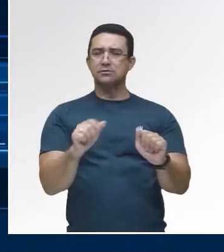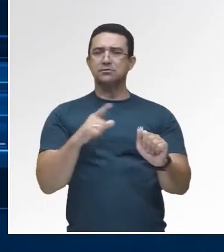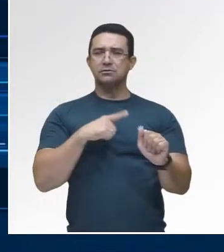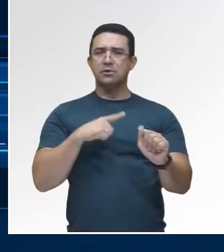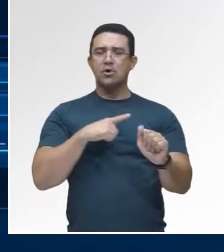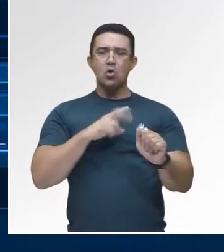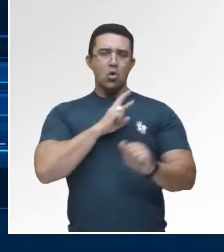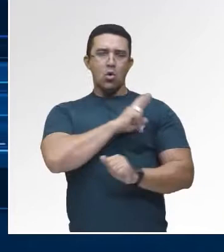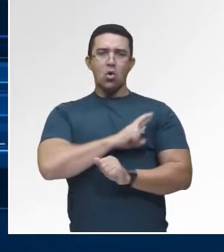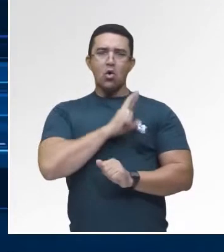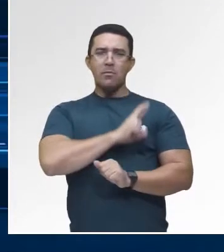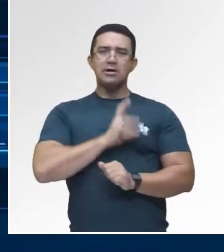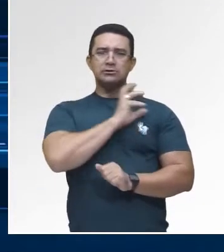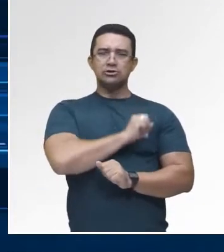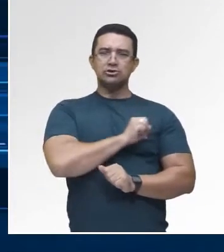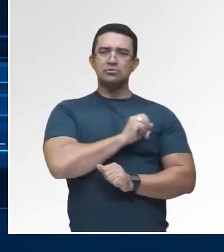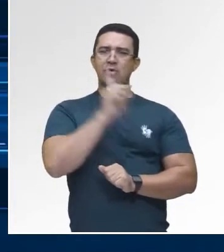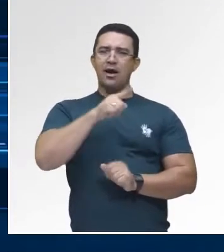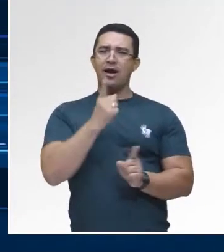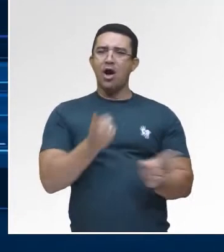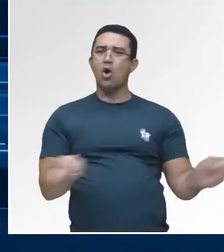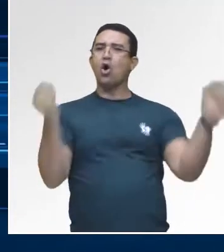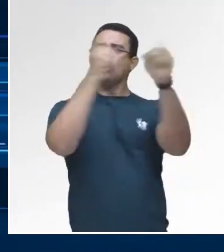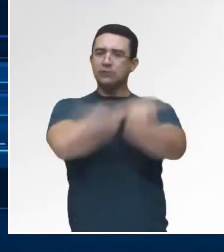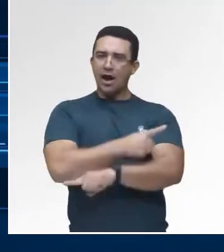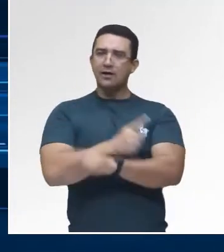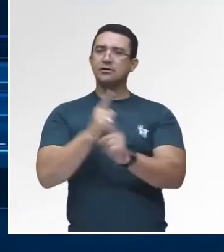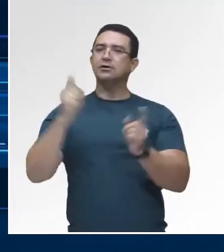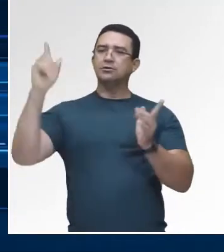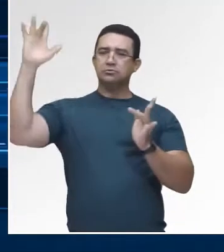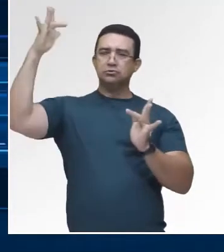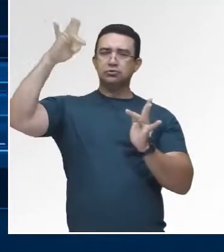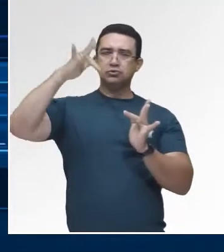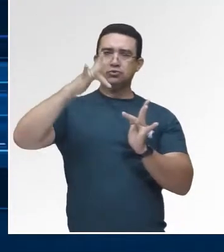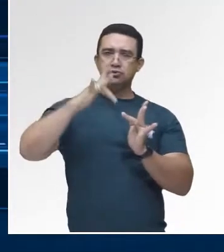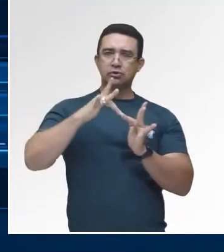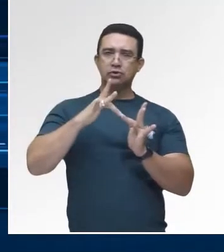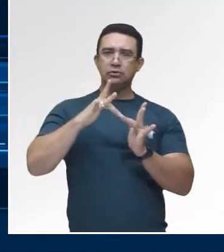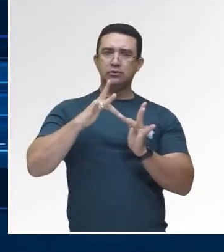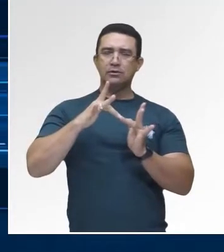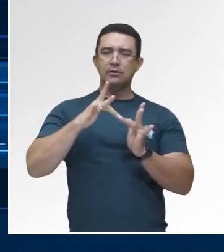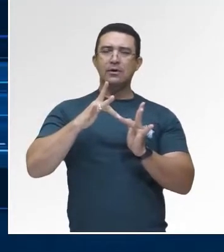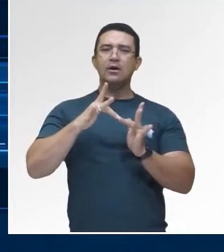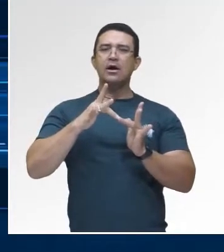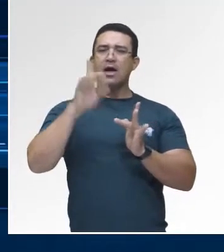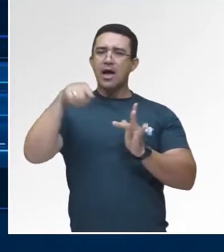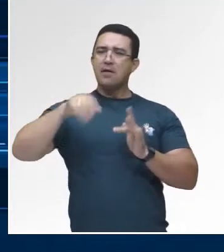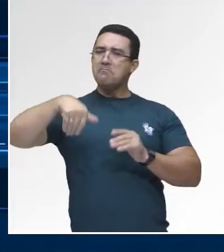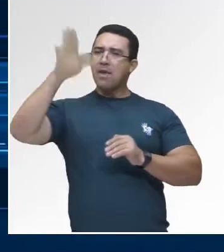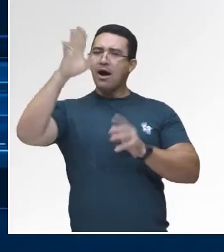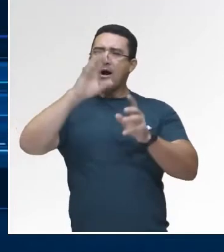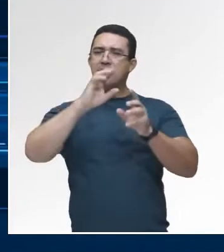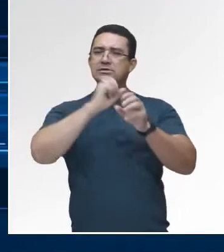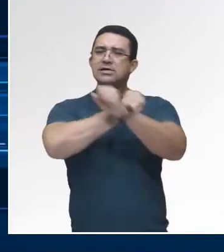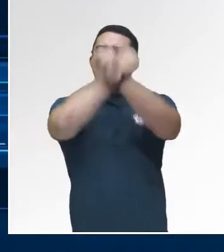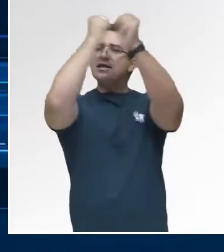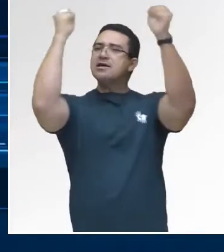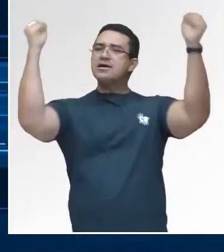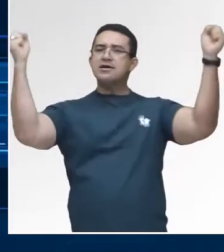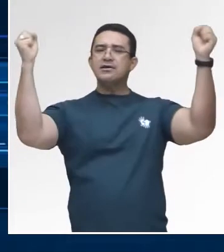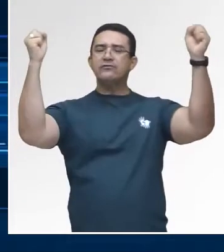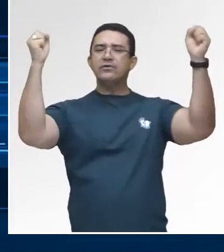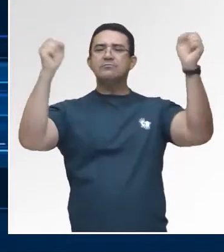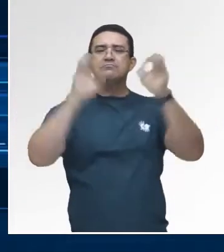do classicismo, que nós já estudamos no primeiro ano. Ele vai ser mais livre, vai ter liberdade, não vai